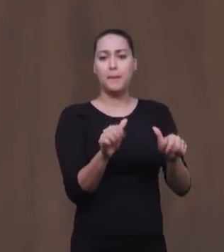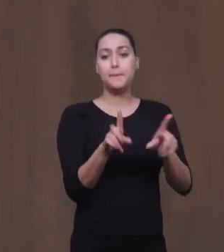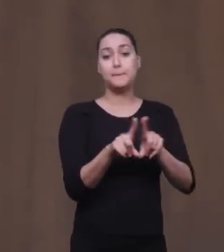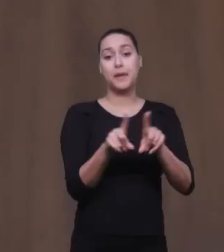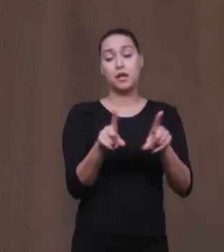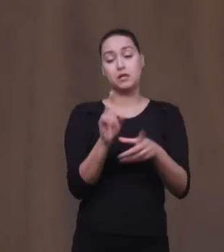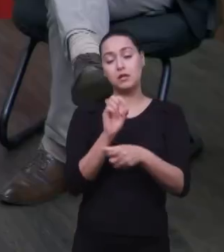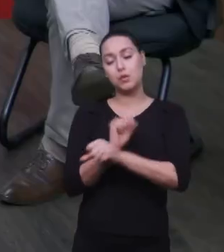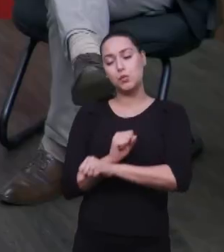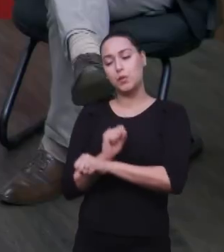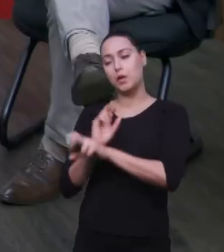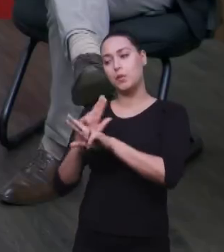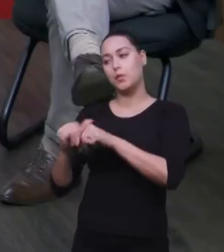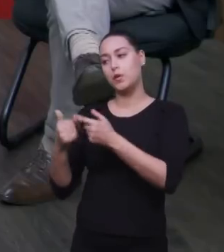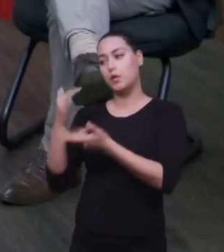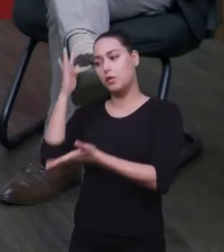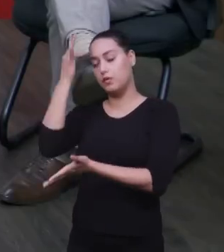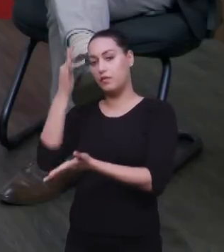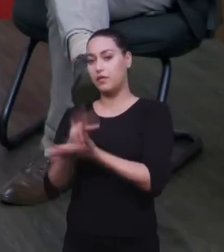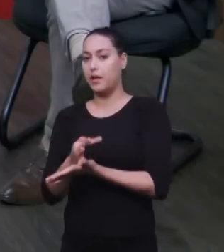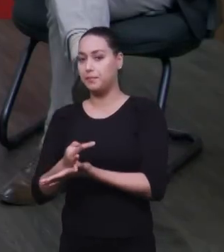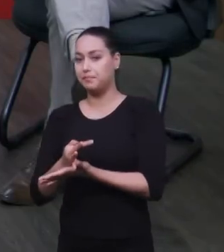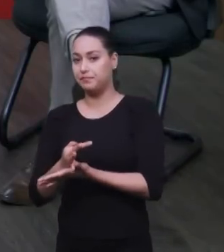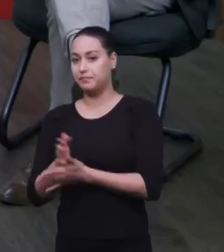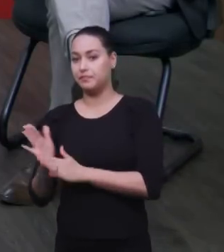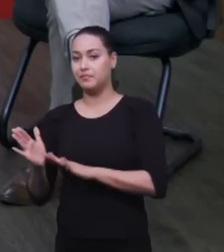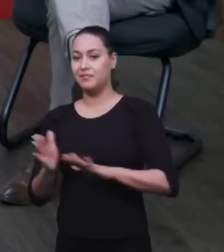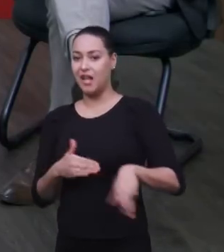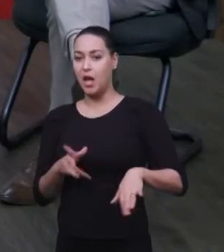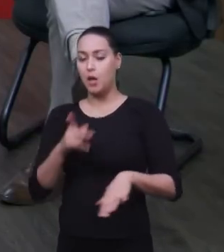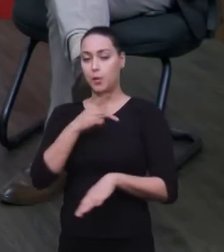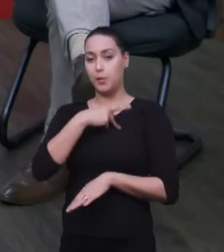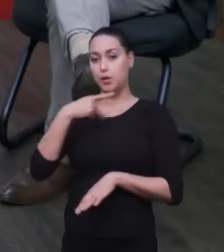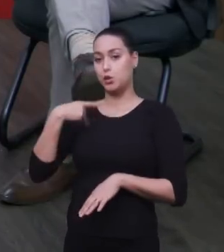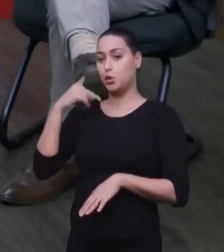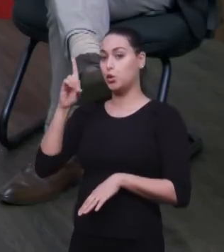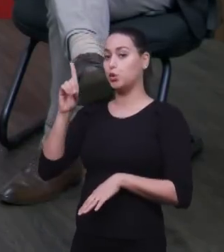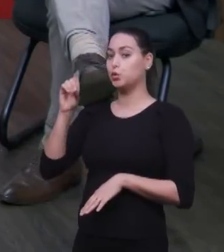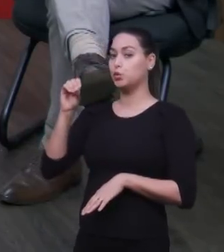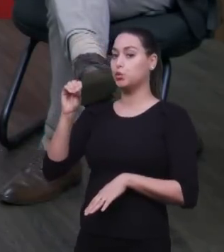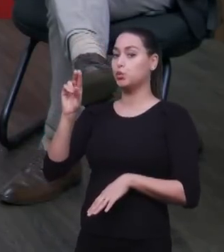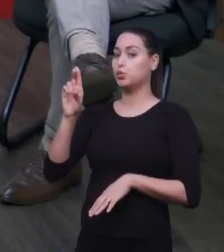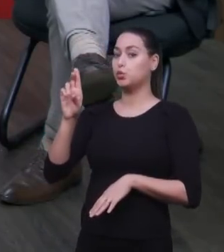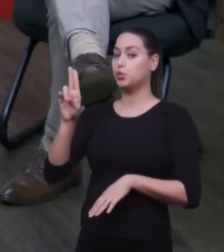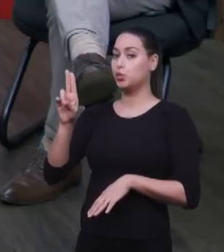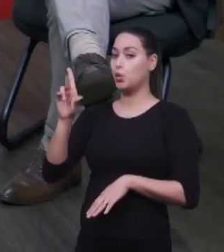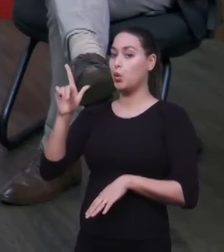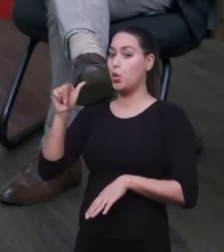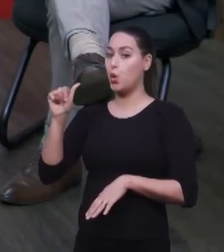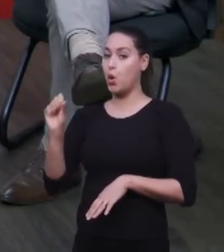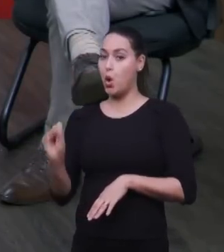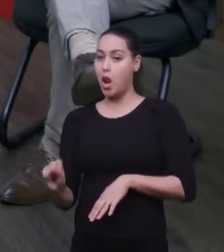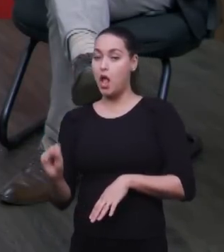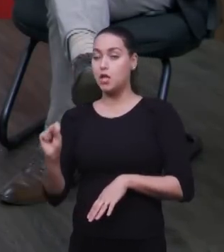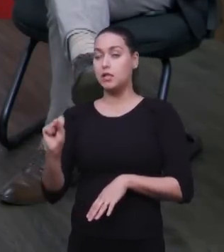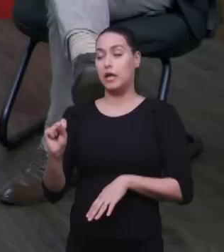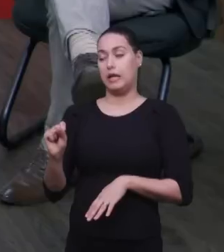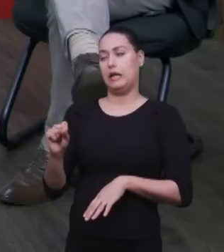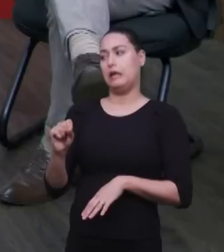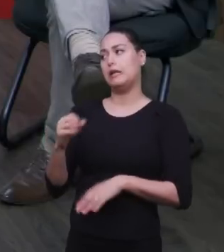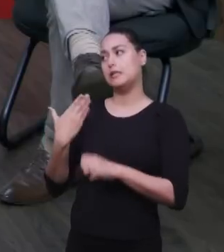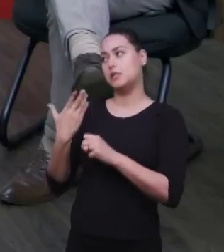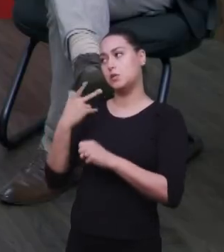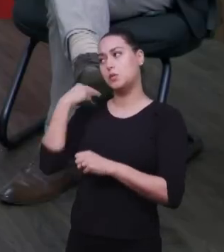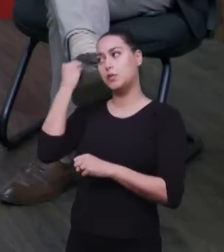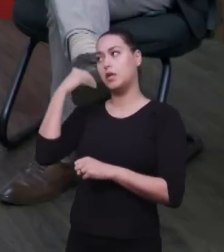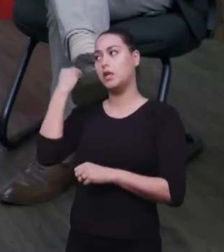como resultado da fé. Glória a Deus. Douglas, pelo pastor Gilson disse, ter uma experiência de fé é ter uma experiência com